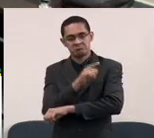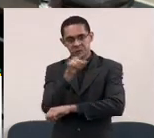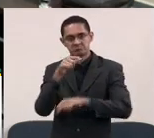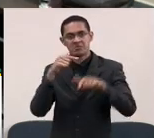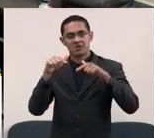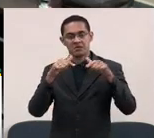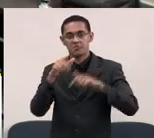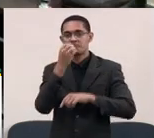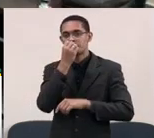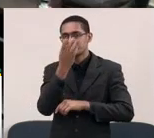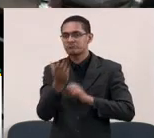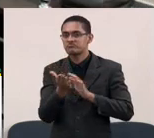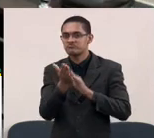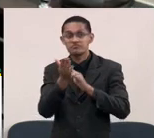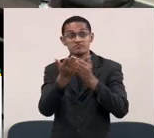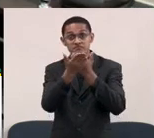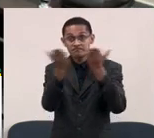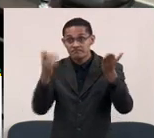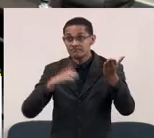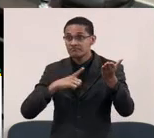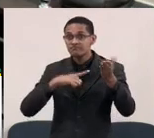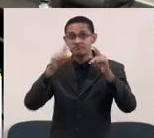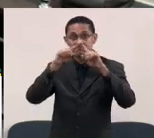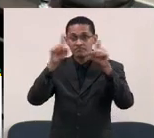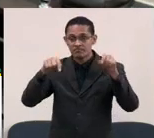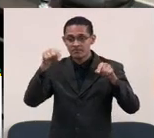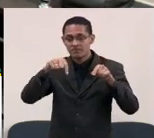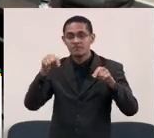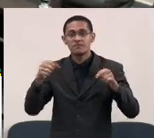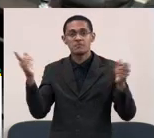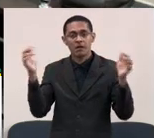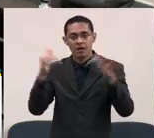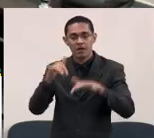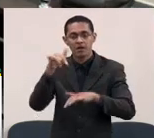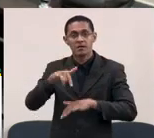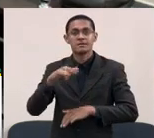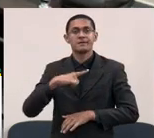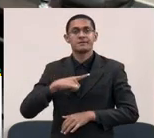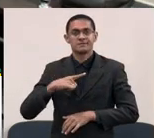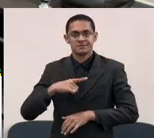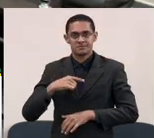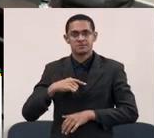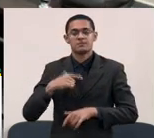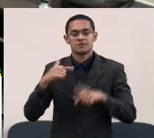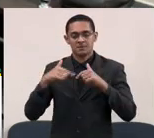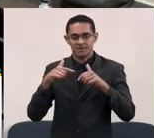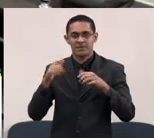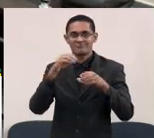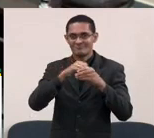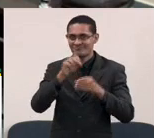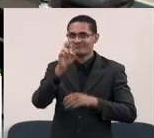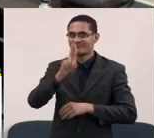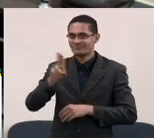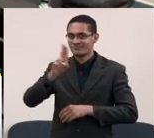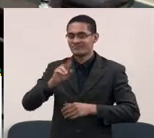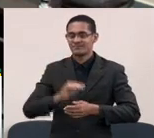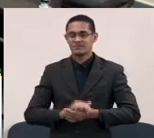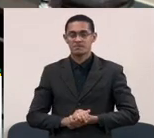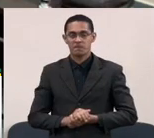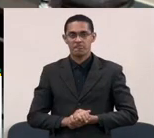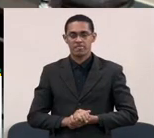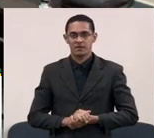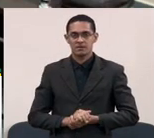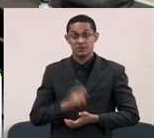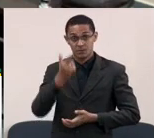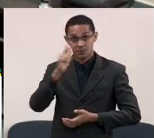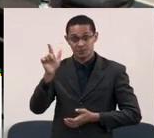cumprimentando-a, cumprimentar a todos os servidores da universidade aqui presentes. Quero fazer um cumprimento